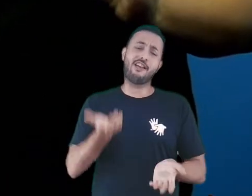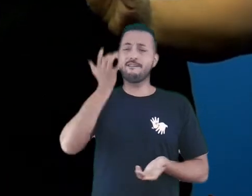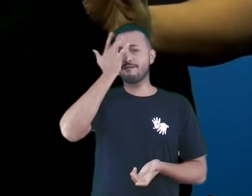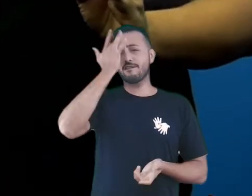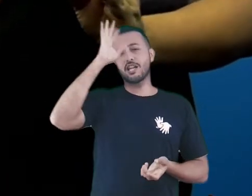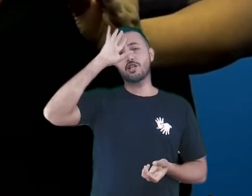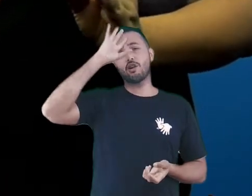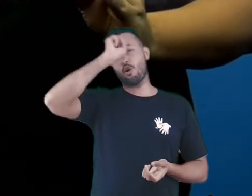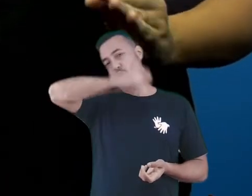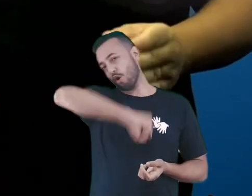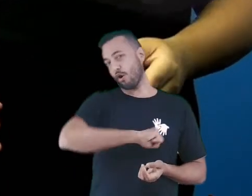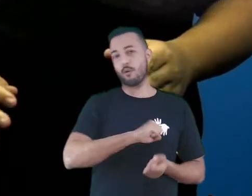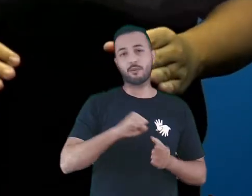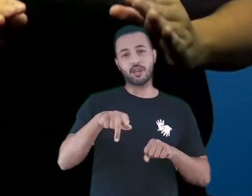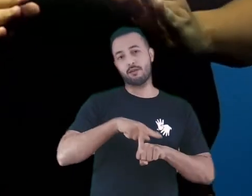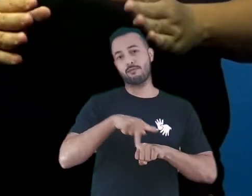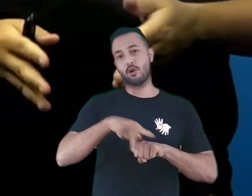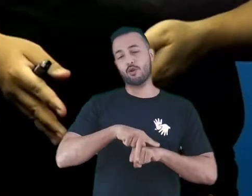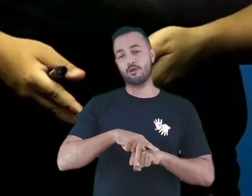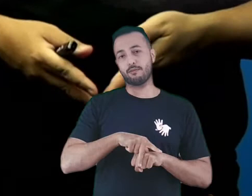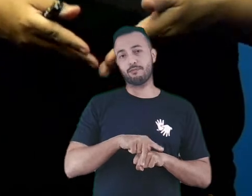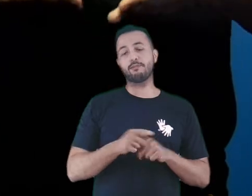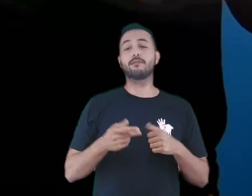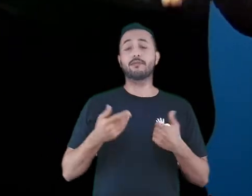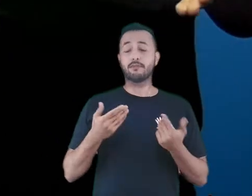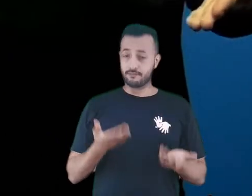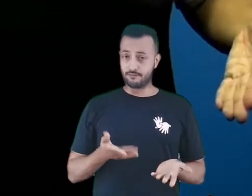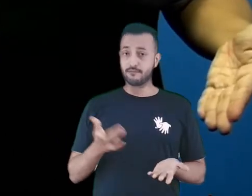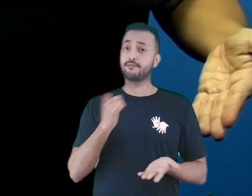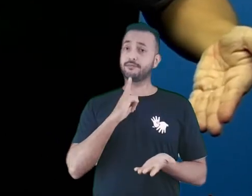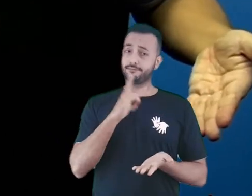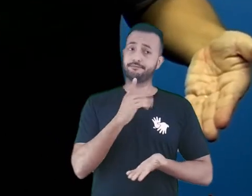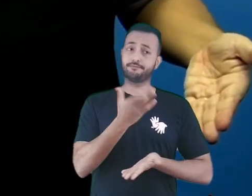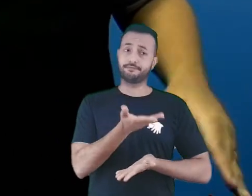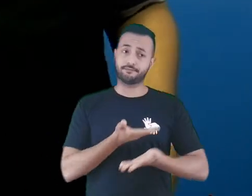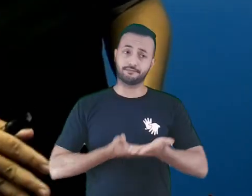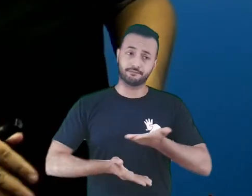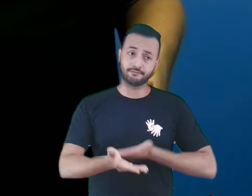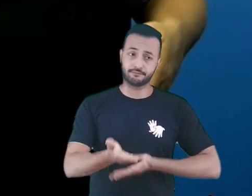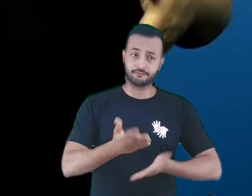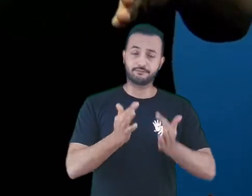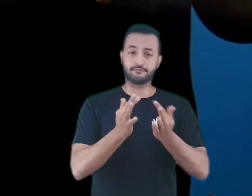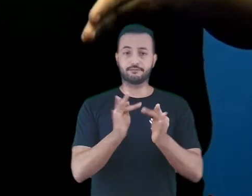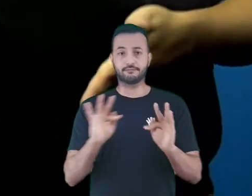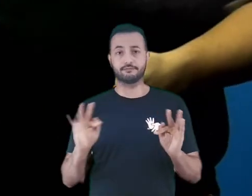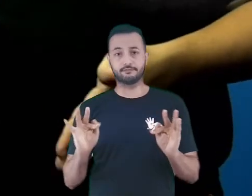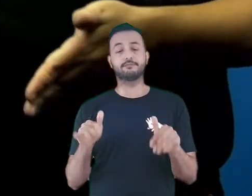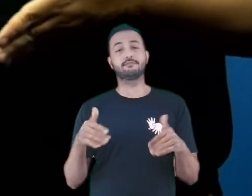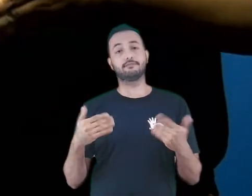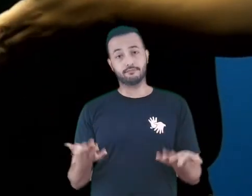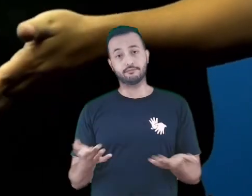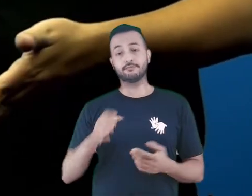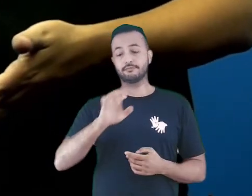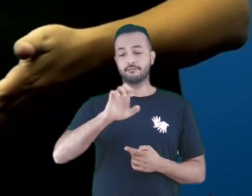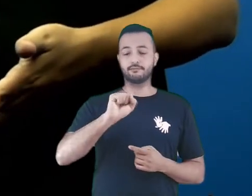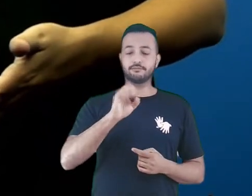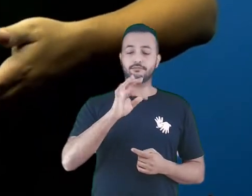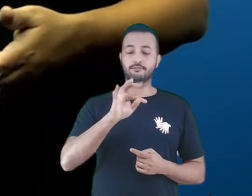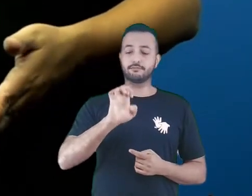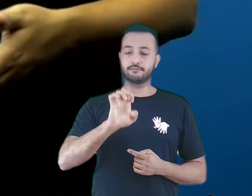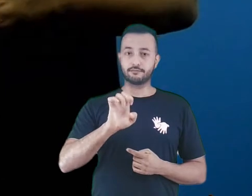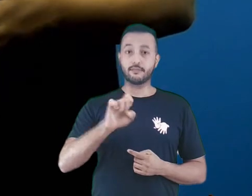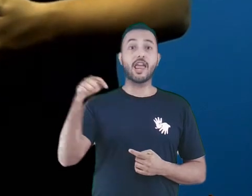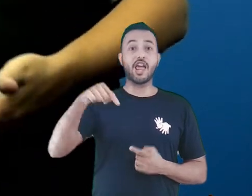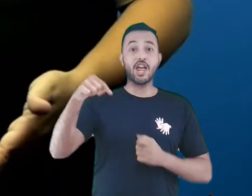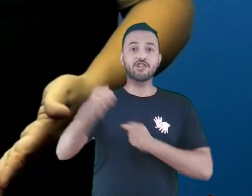compreender os pronomes. Eles têm a relação com a frase. Então, este ano,